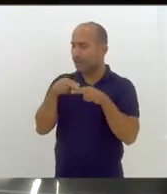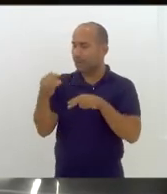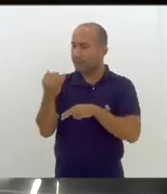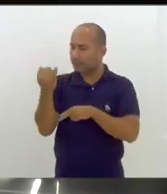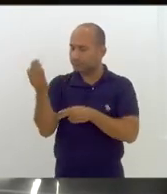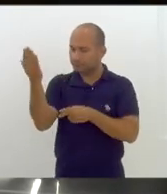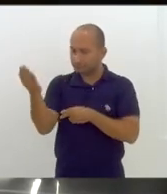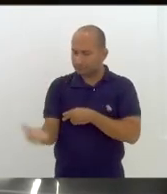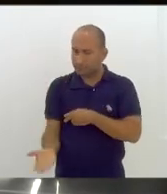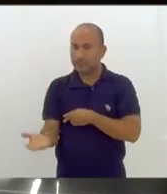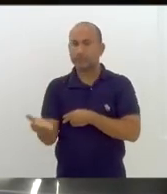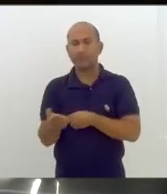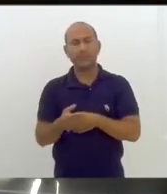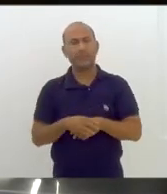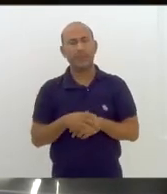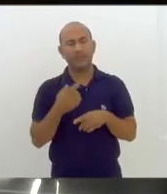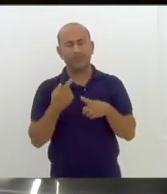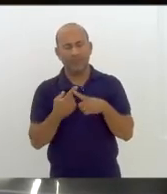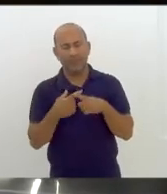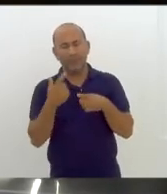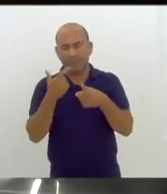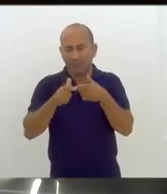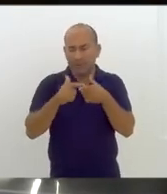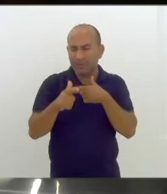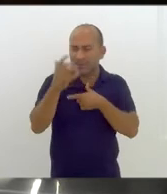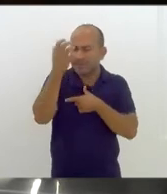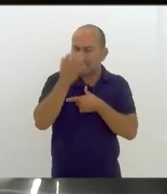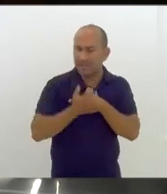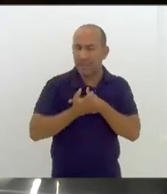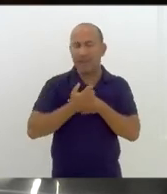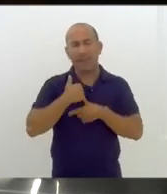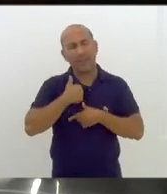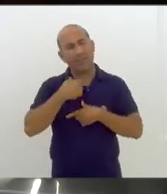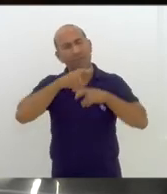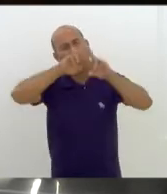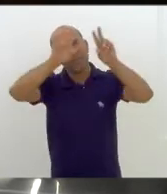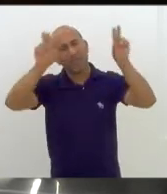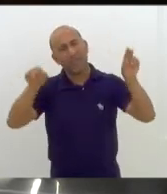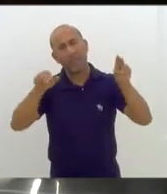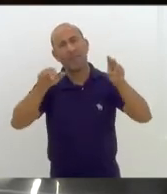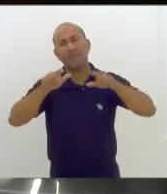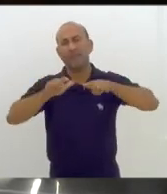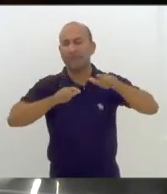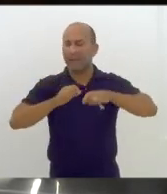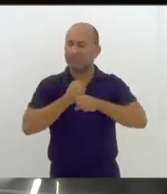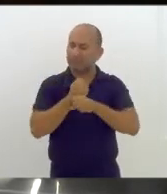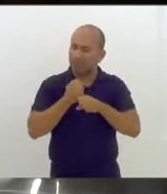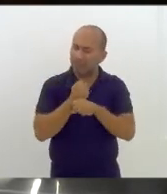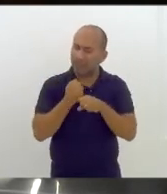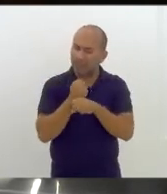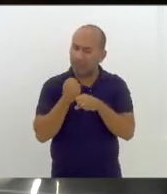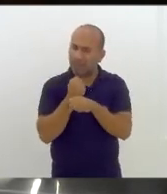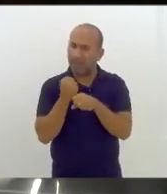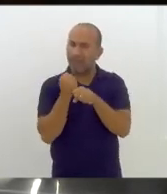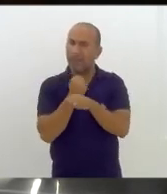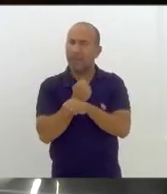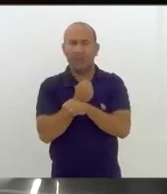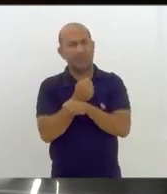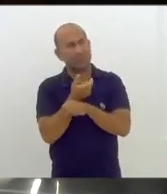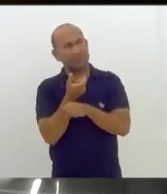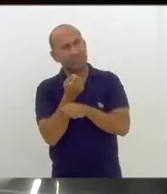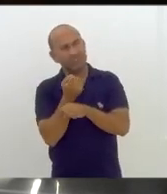é uma impotência muito grande. Eu trabalho com esse tema há muitos anos, acho que 20